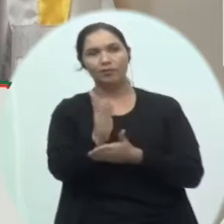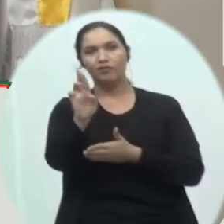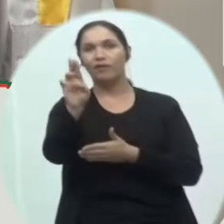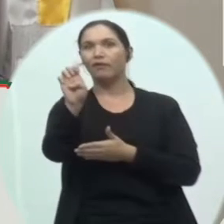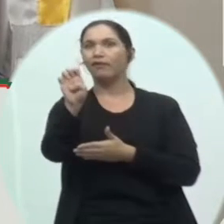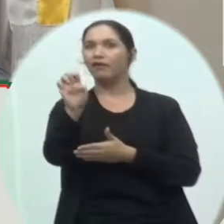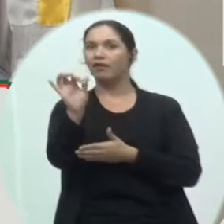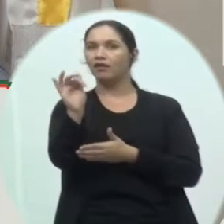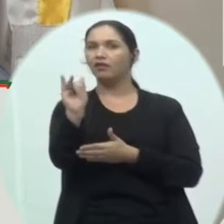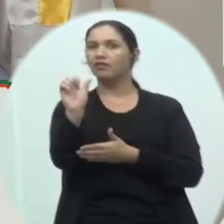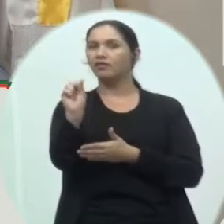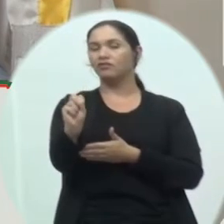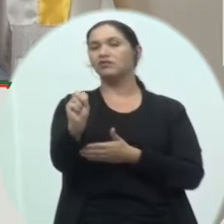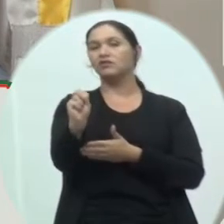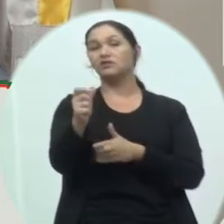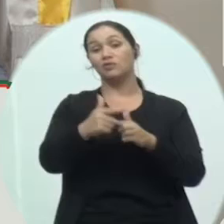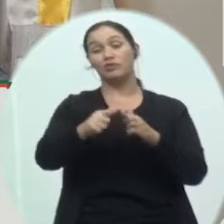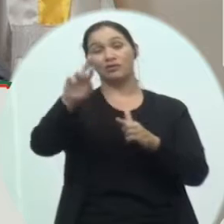Não tem dinheiro.